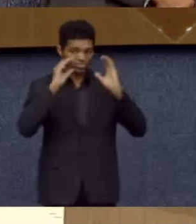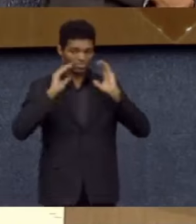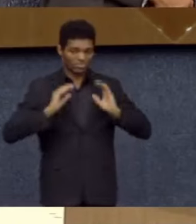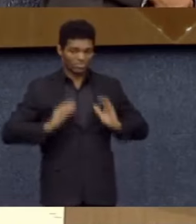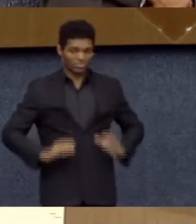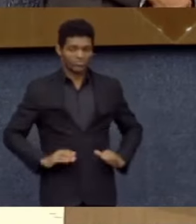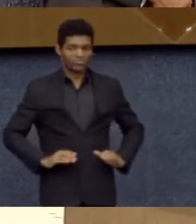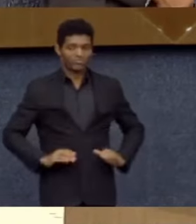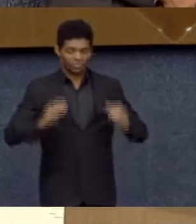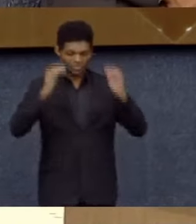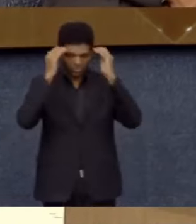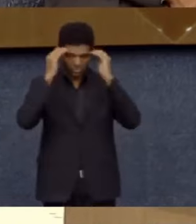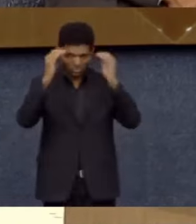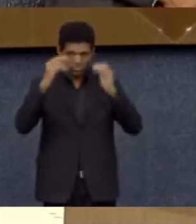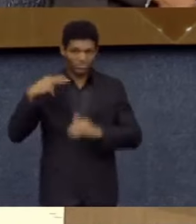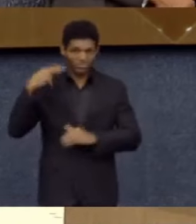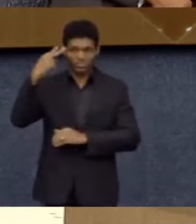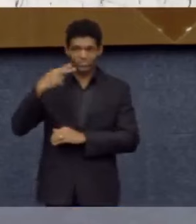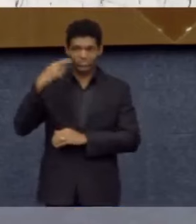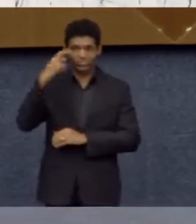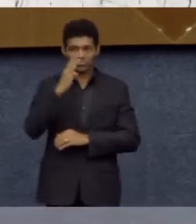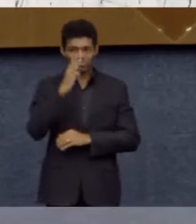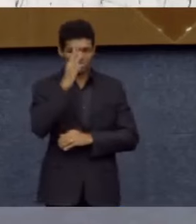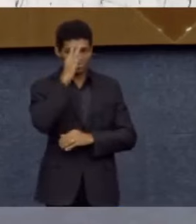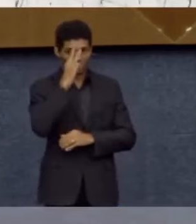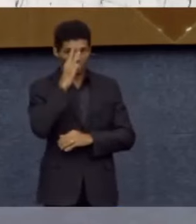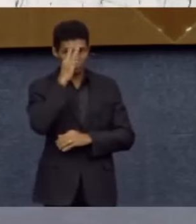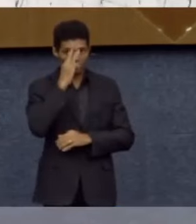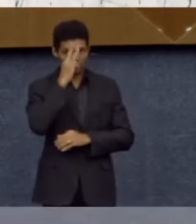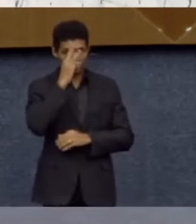honorária, vereador Vanderlei Porto.